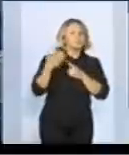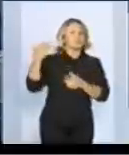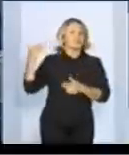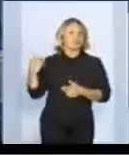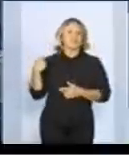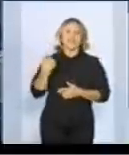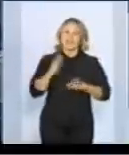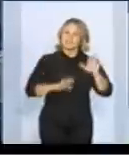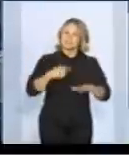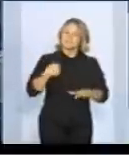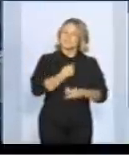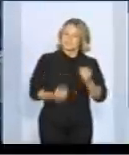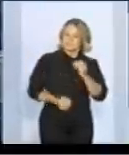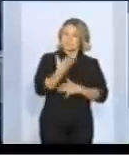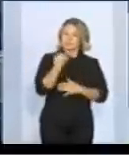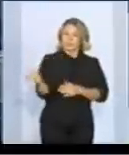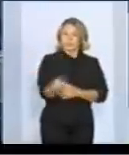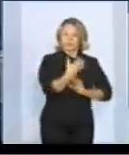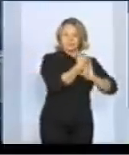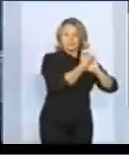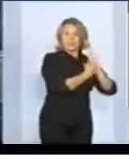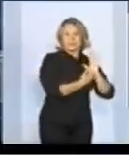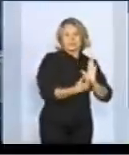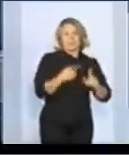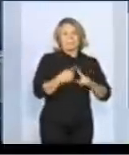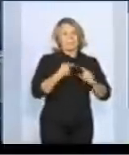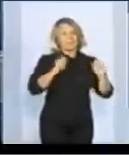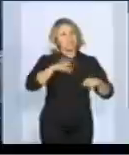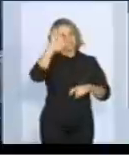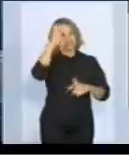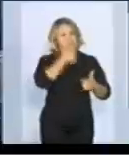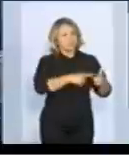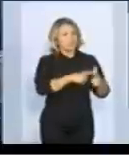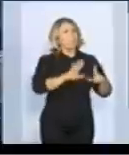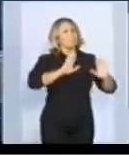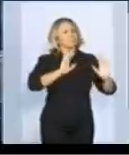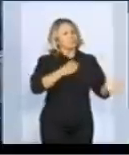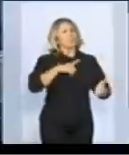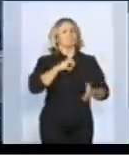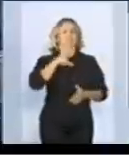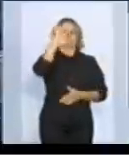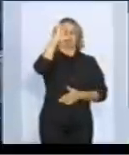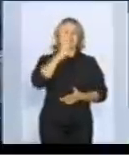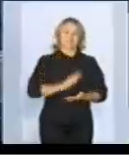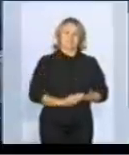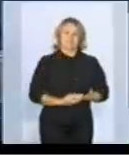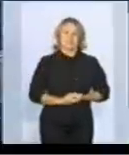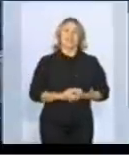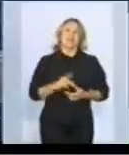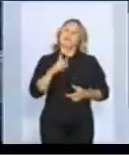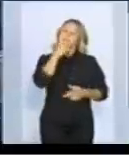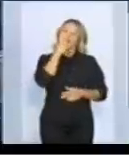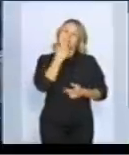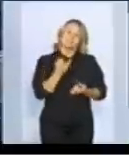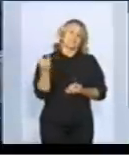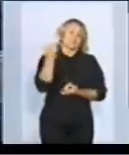nós criamos novas normas a pretexto de resolver um problema que a solução já está dada. E esse é um aspecto que me parece muito relevante